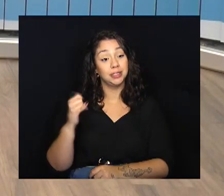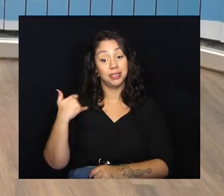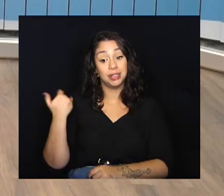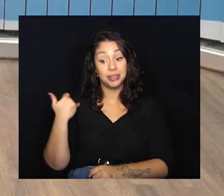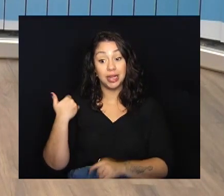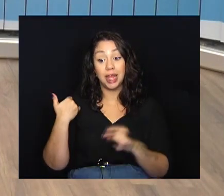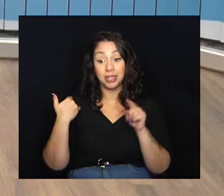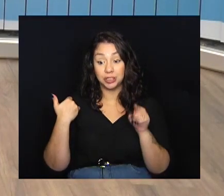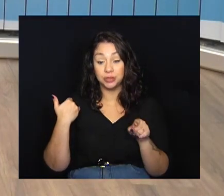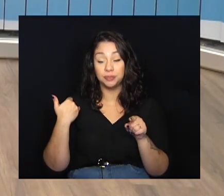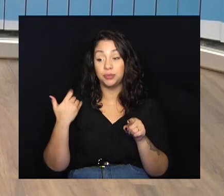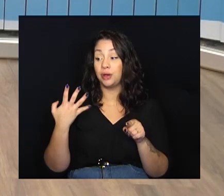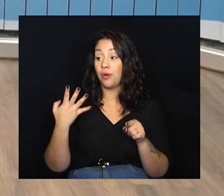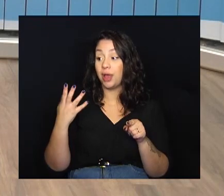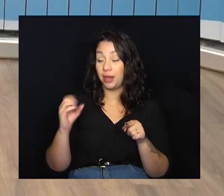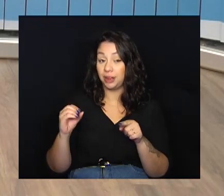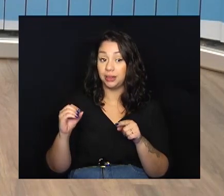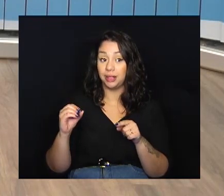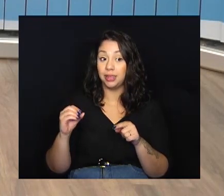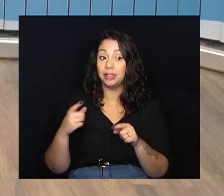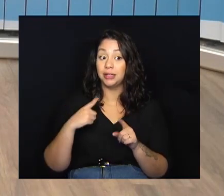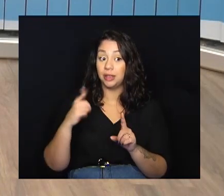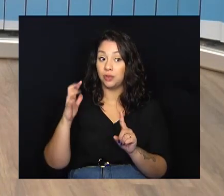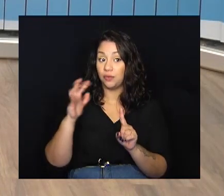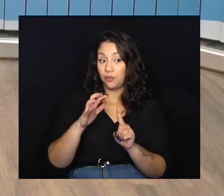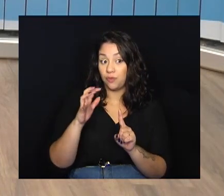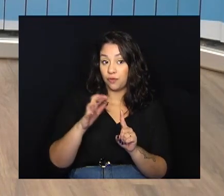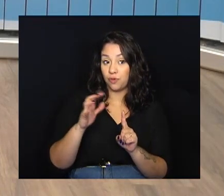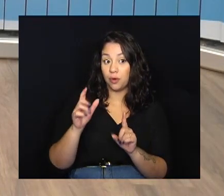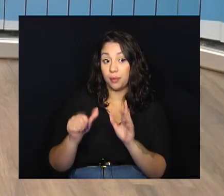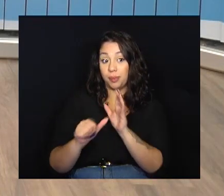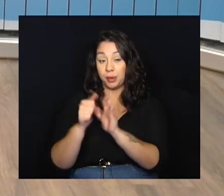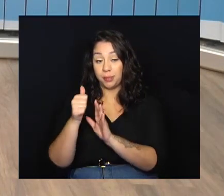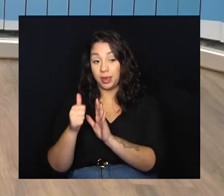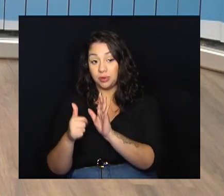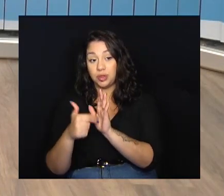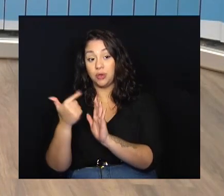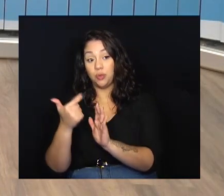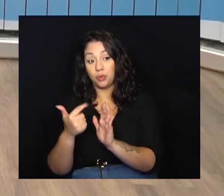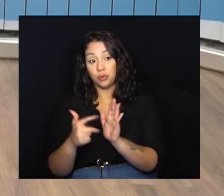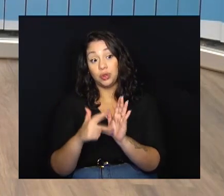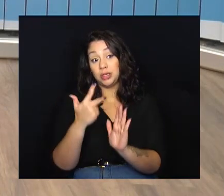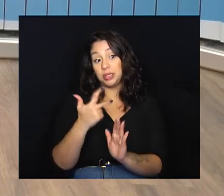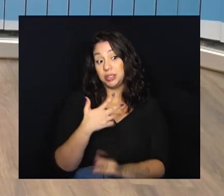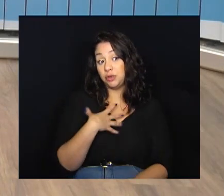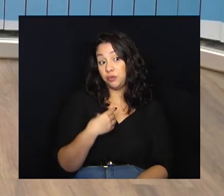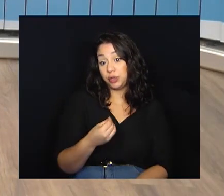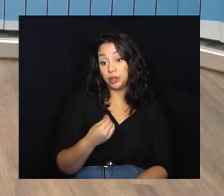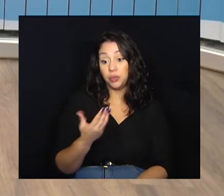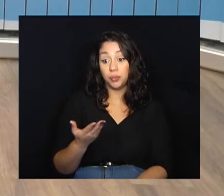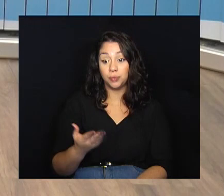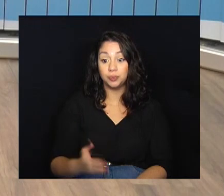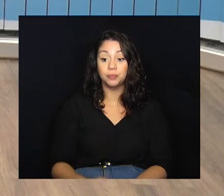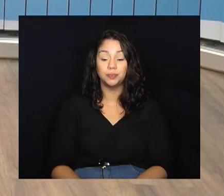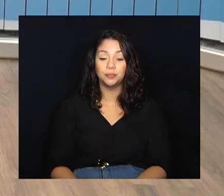foi citada dos 40 anos interfere se é o primeiro segundo ou até terceiro filho Arthur